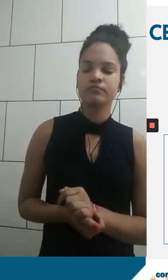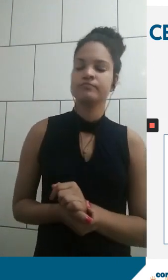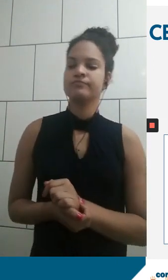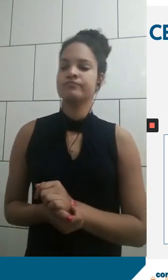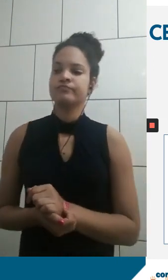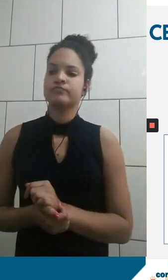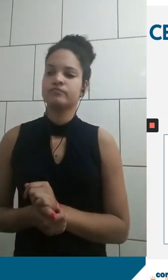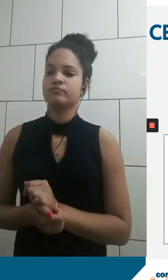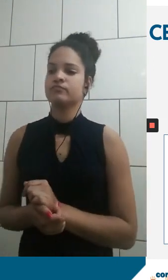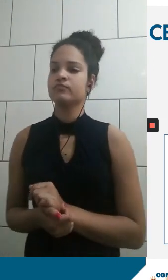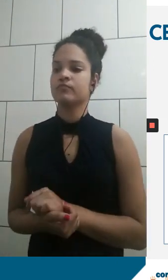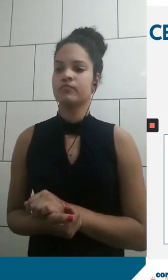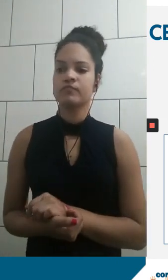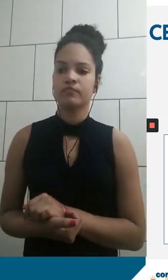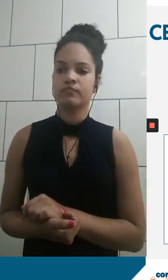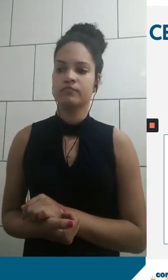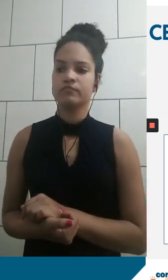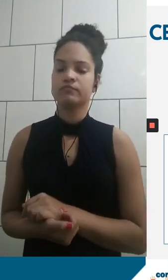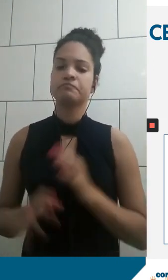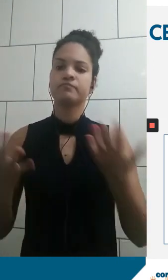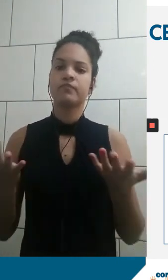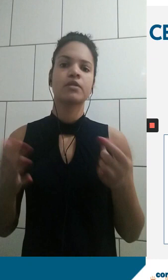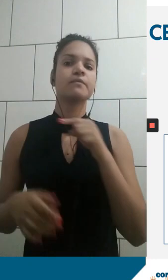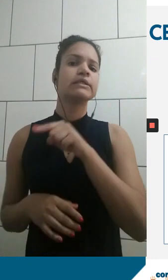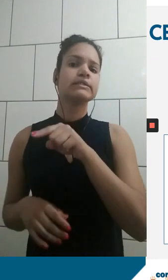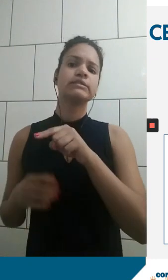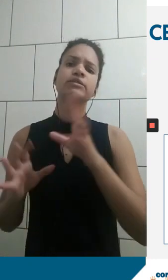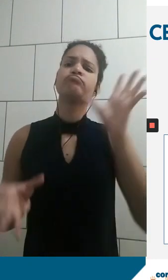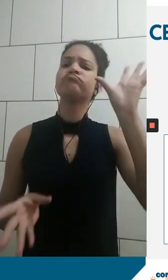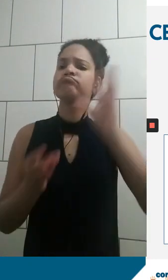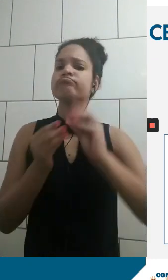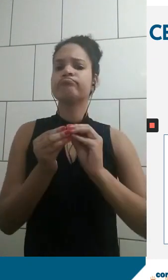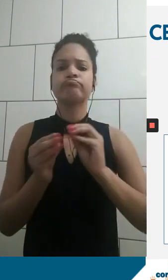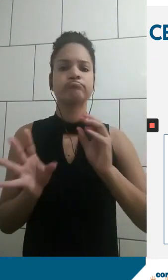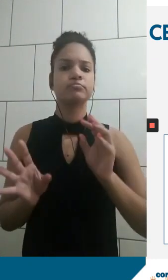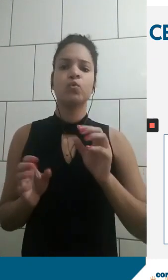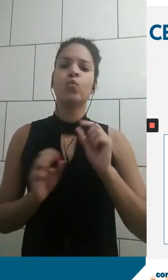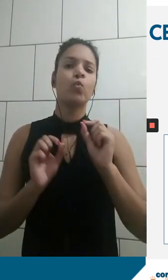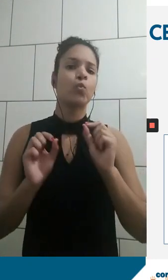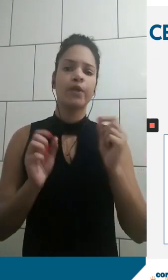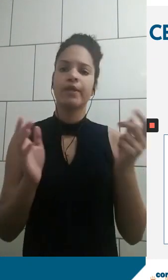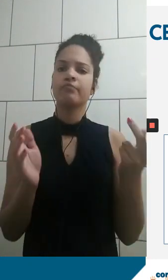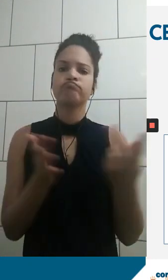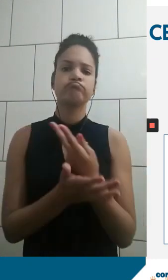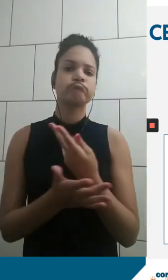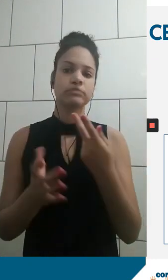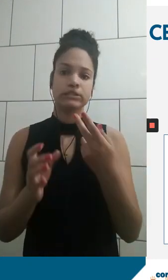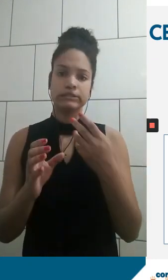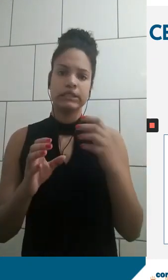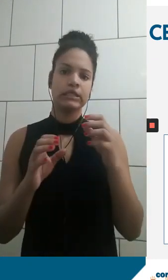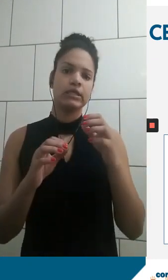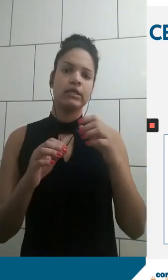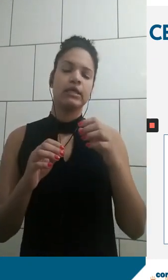Então, esse é o resumo do processo de ação das enzimas, como que elas aceleram reações